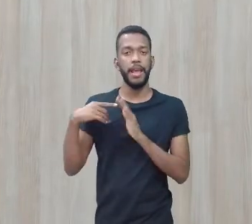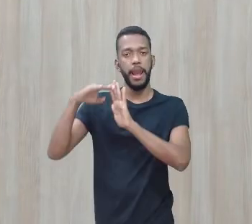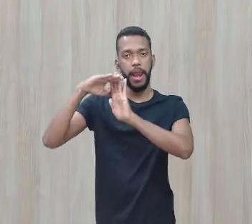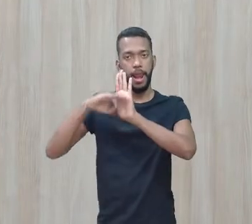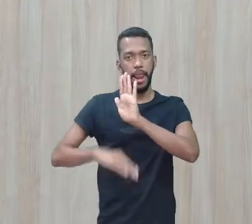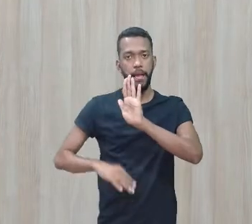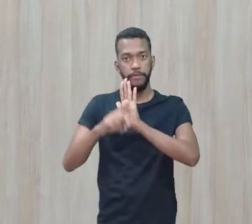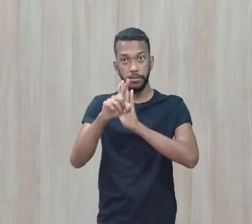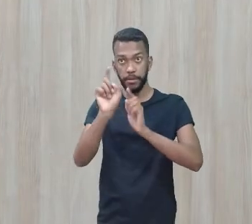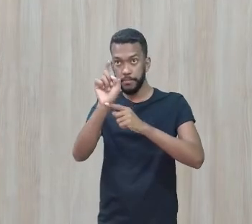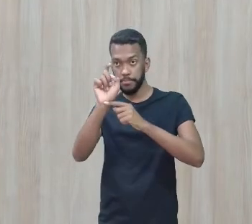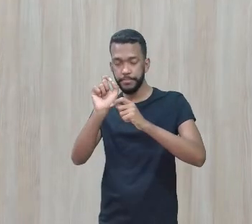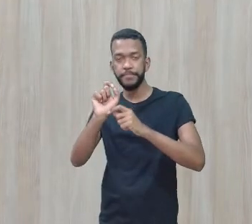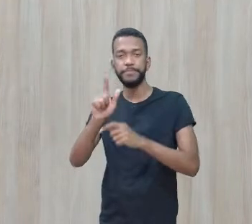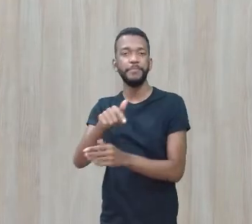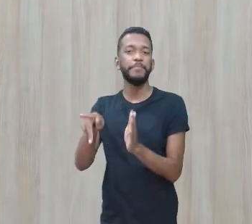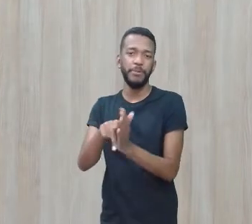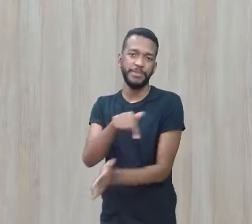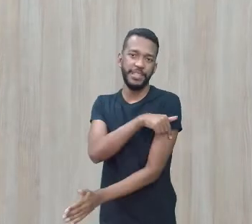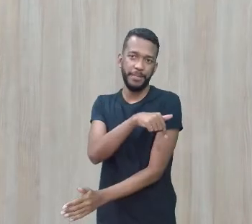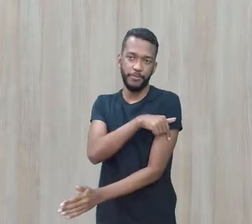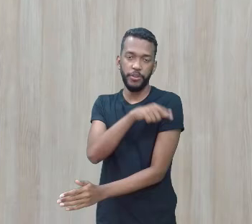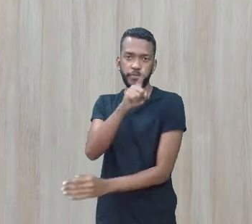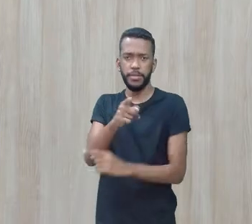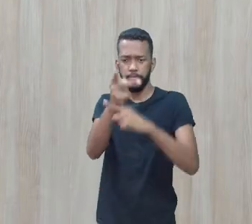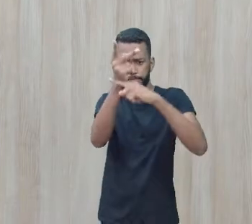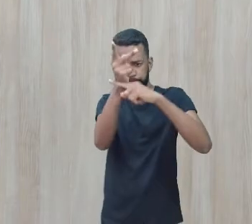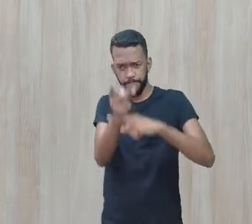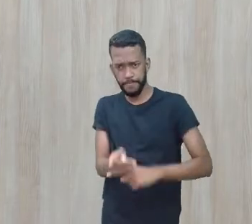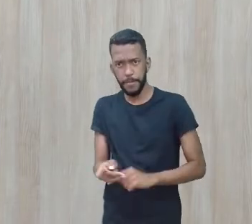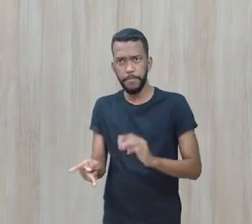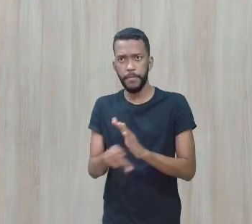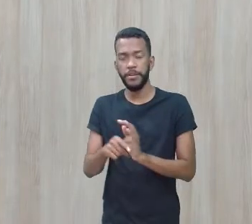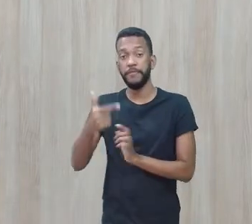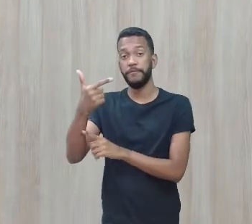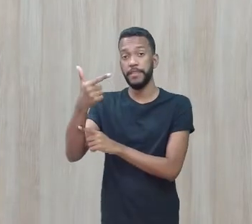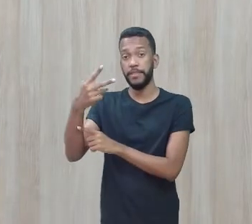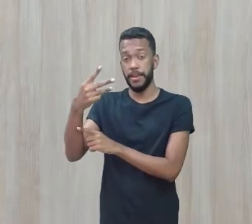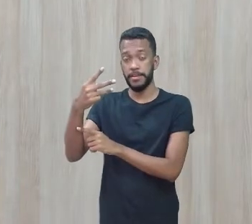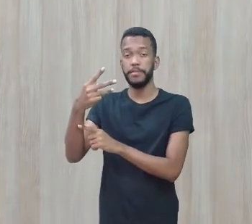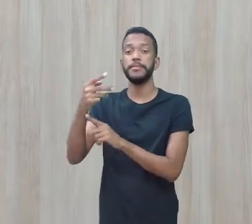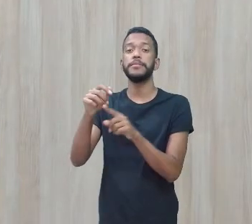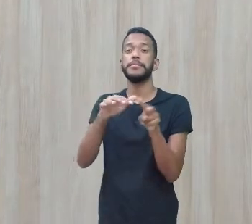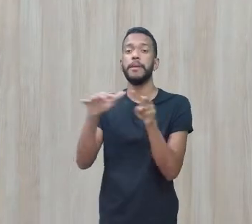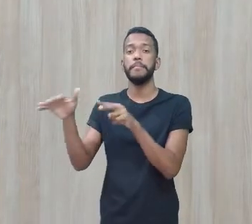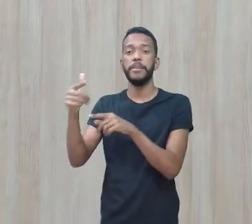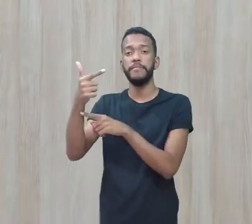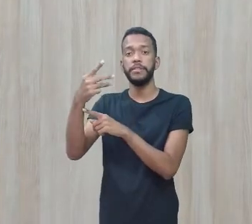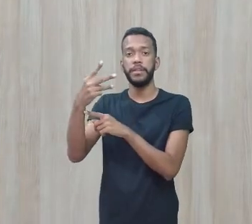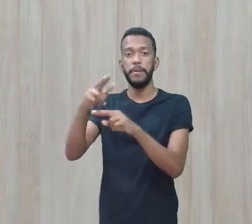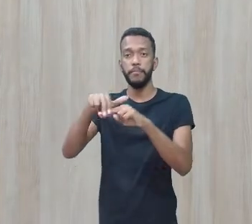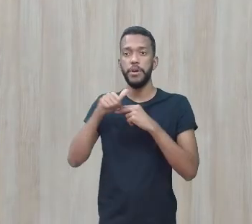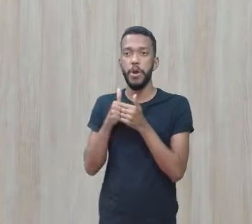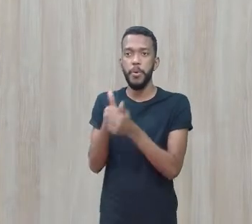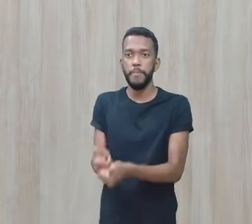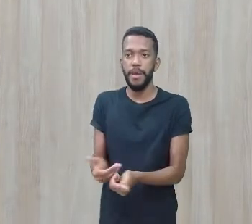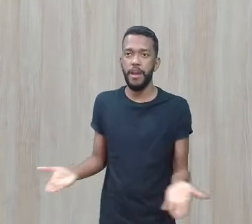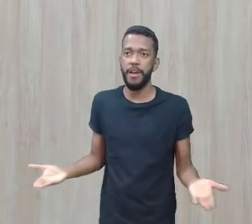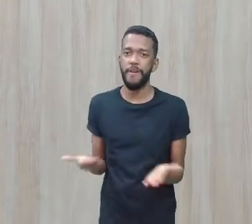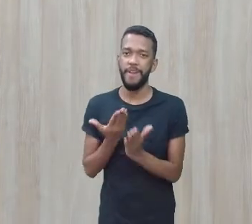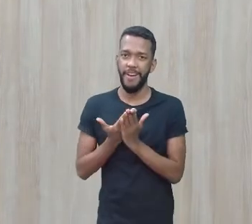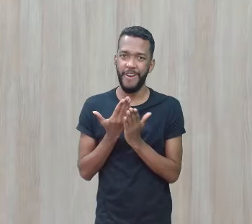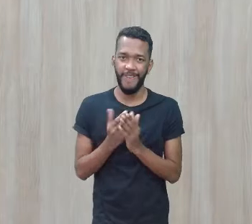quando você clicar lá em 7º ano e você vai buscar pelo material da 23ª para poder acompanhar essa aula, tá bom?